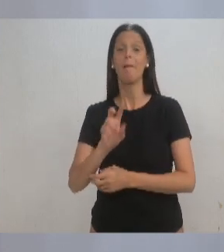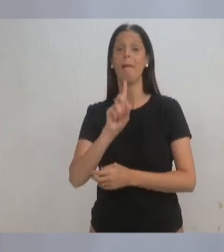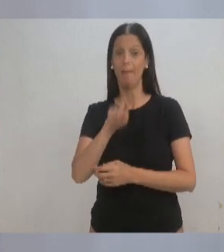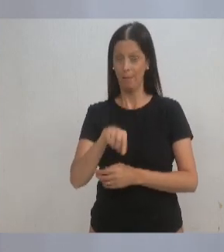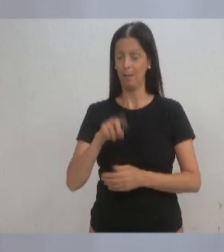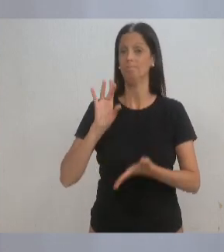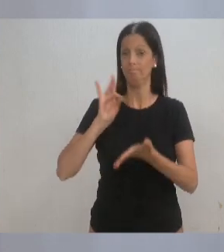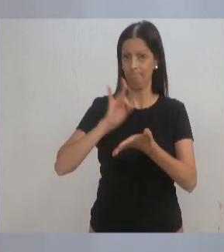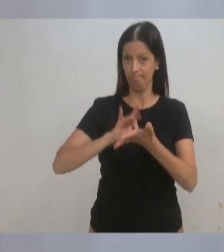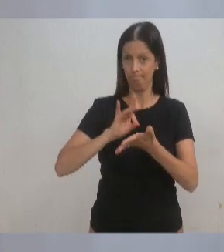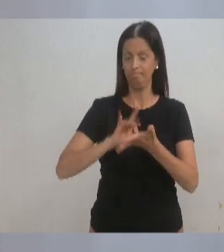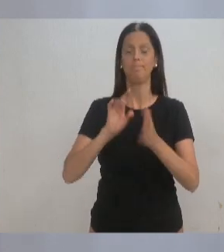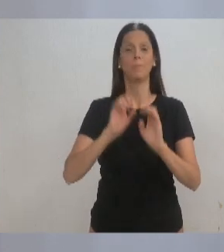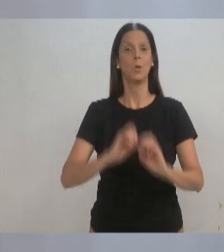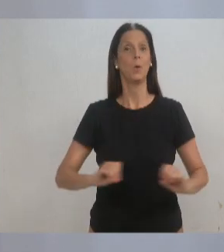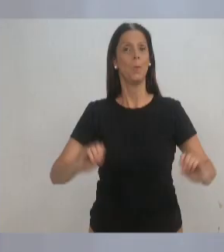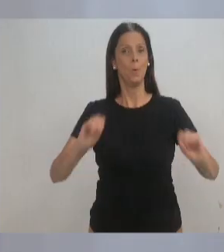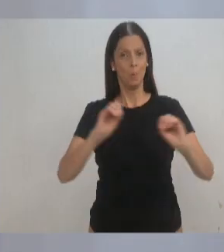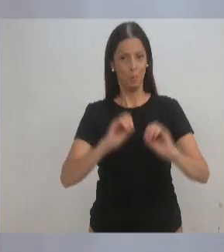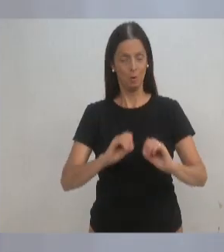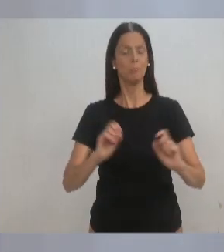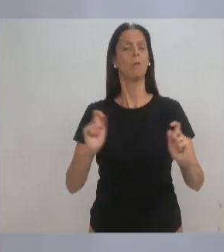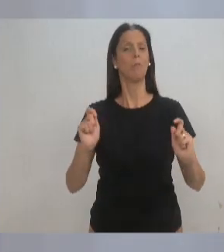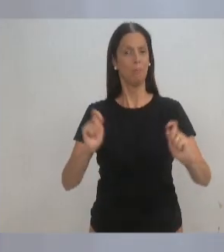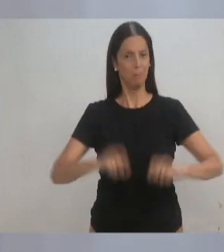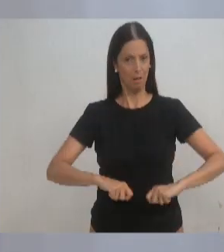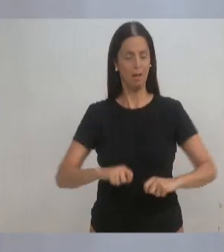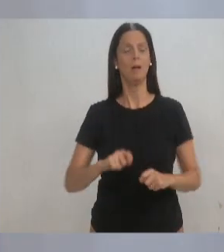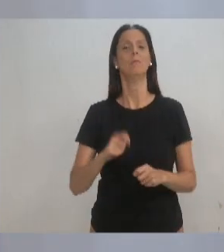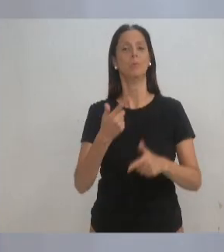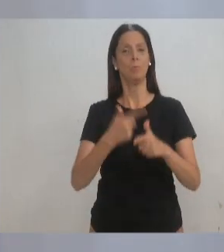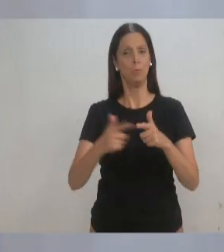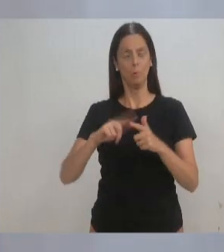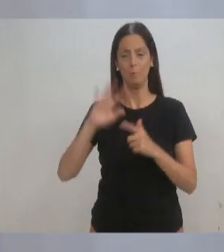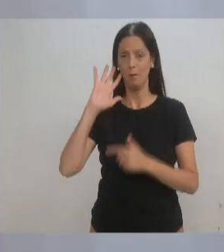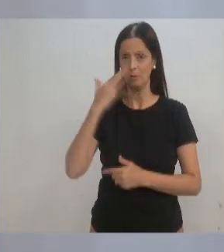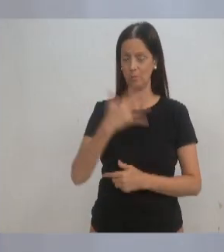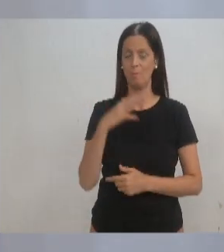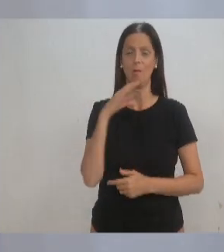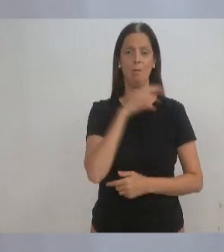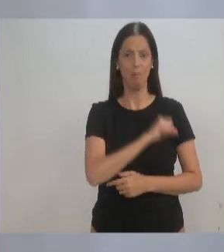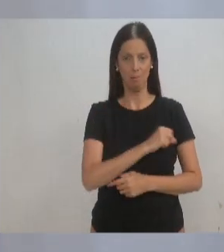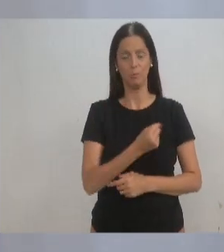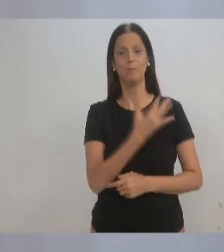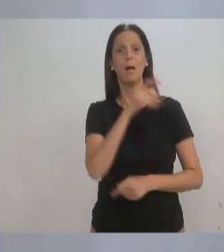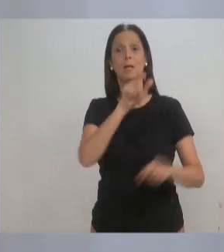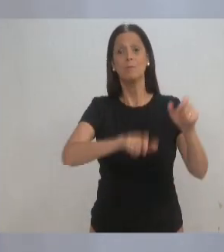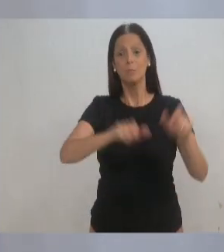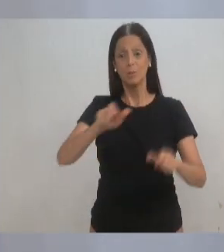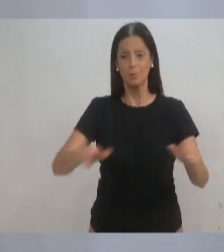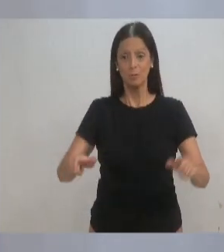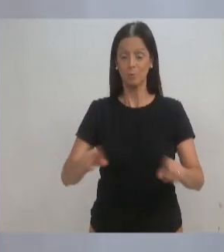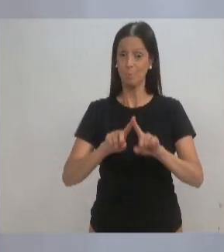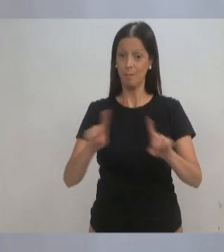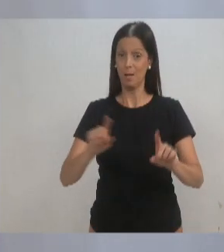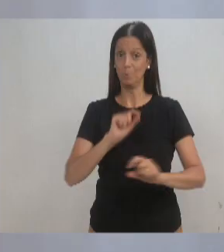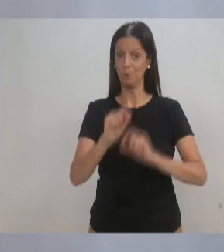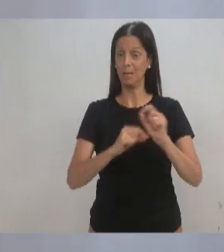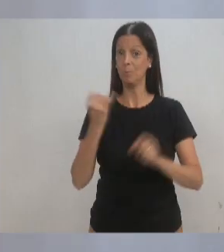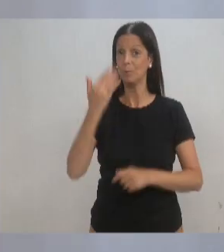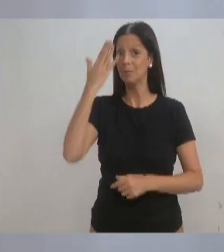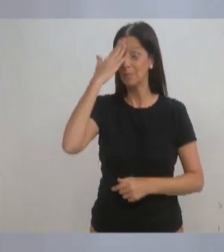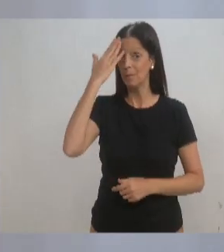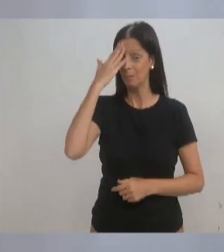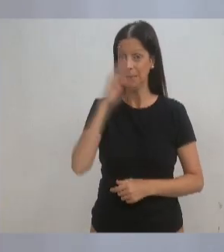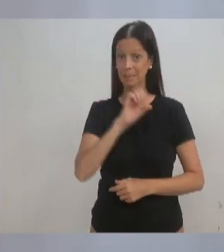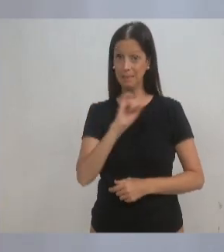é ótima e ela tem condições de resolver a situação de muitas pessoas. Só que é importante saber se